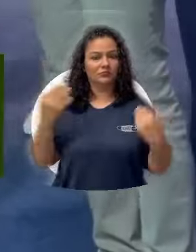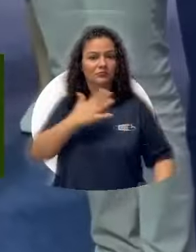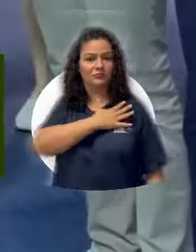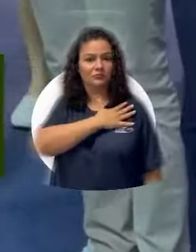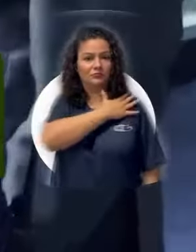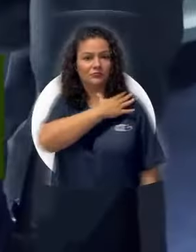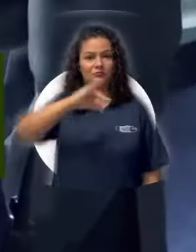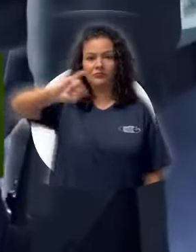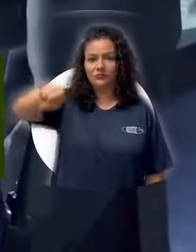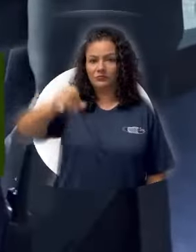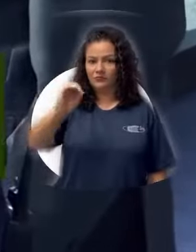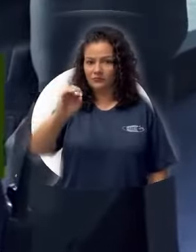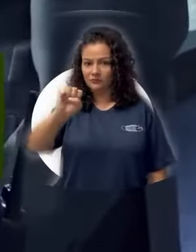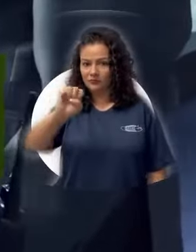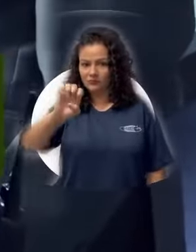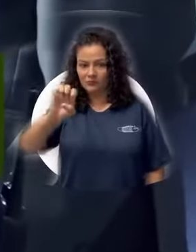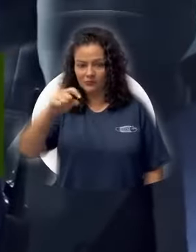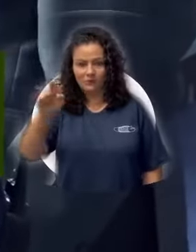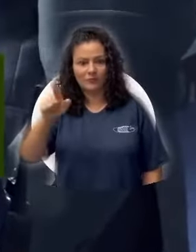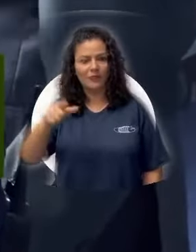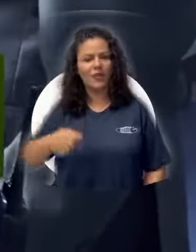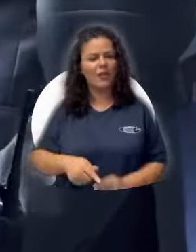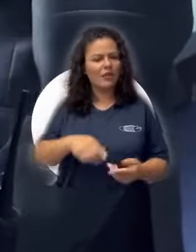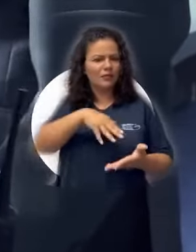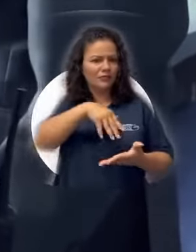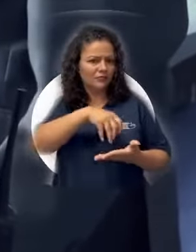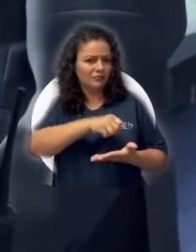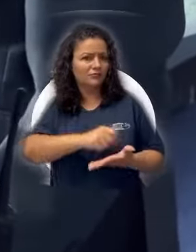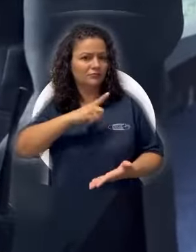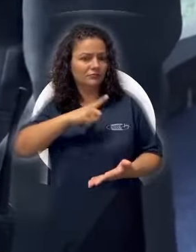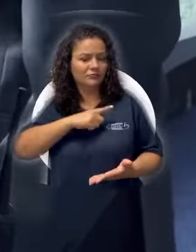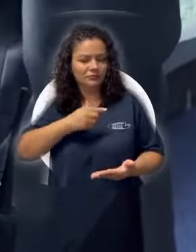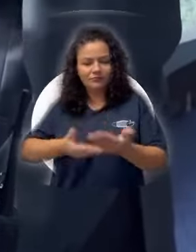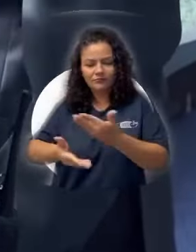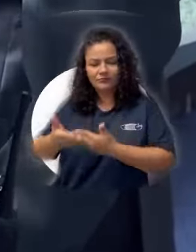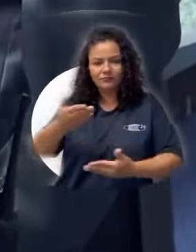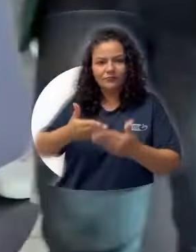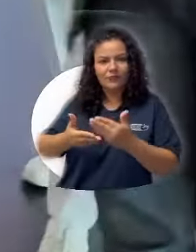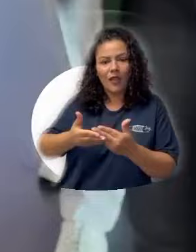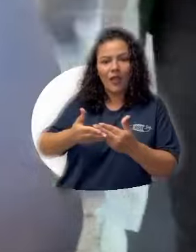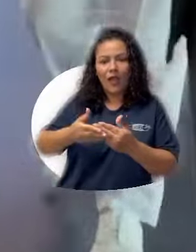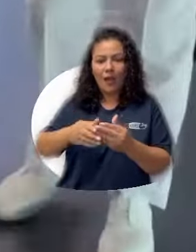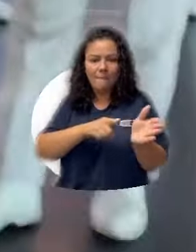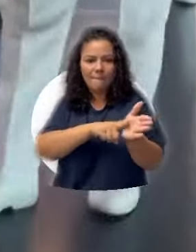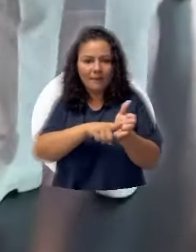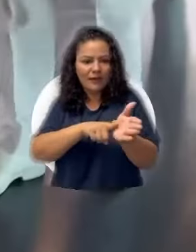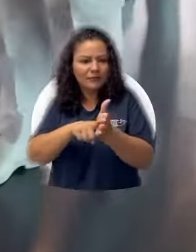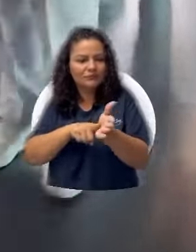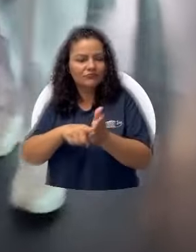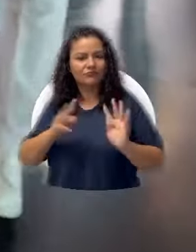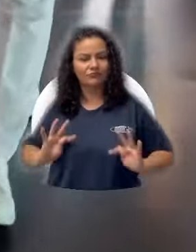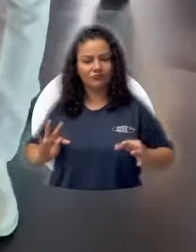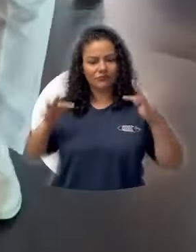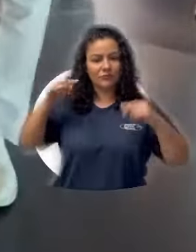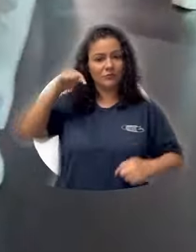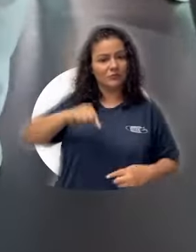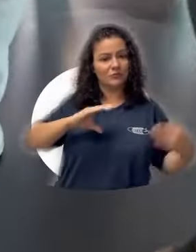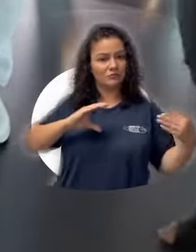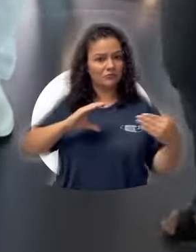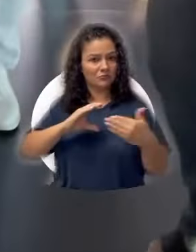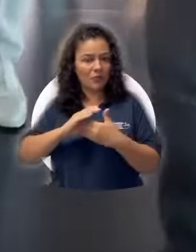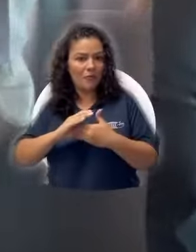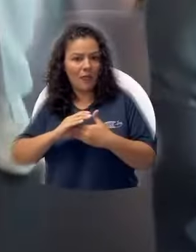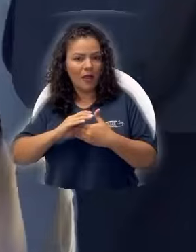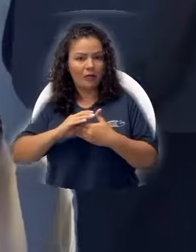o contra-almirante José Carlos Matias. O acordo integra as ações do Núcleo de Pesquisa e Tecnologias